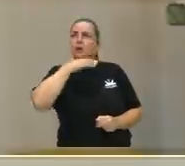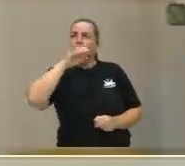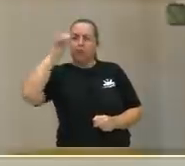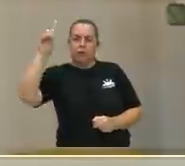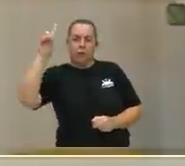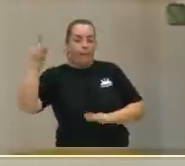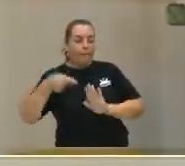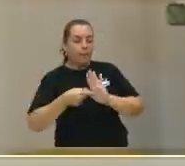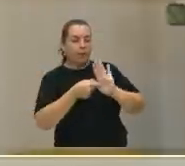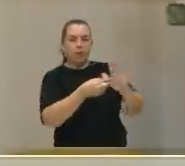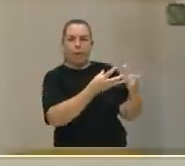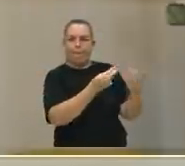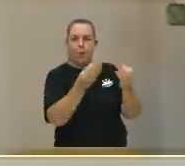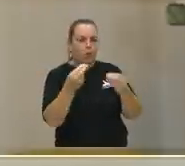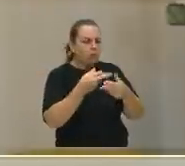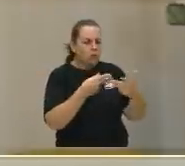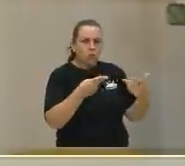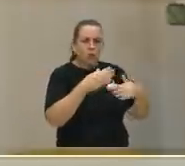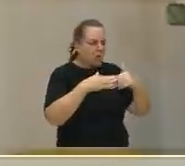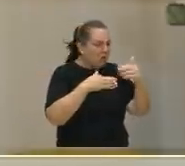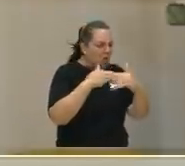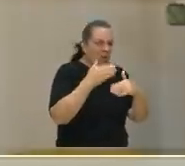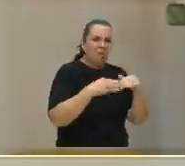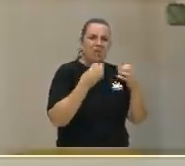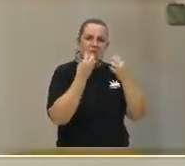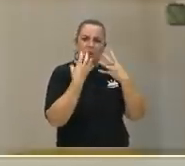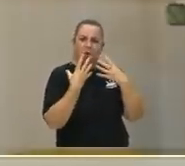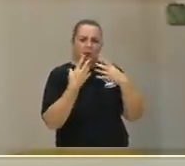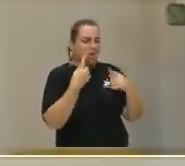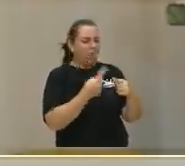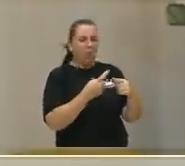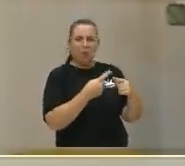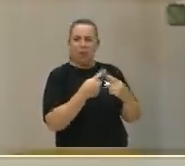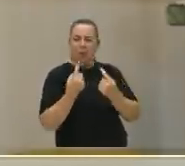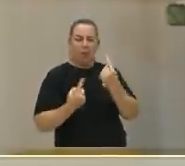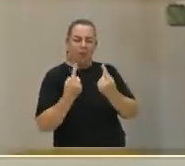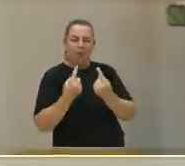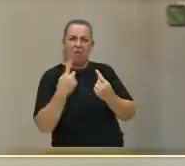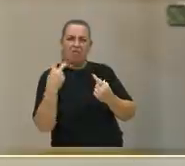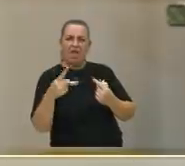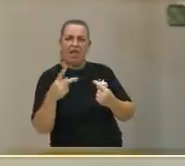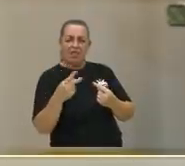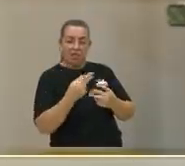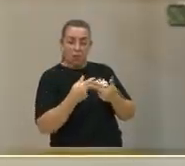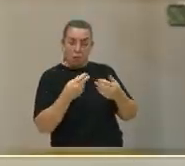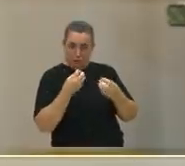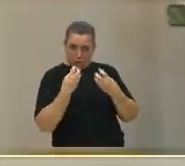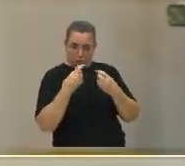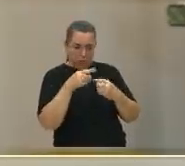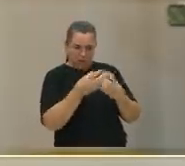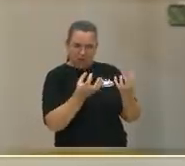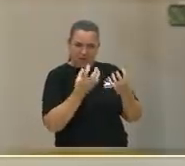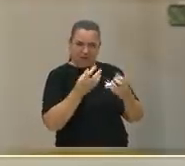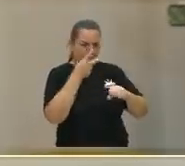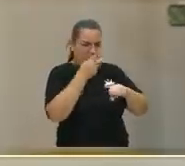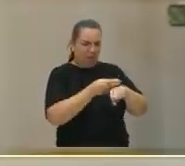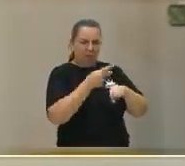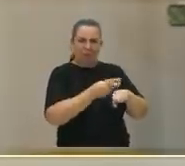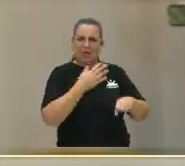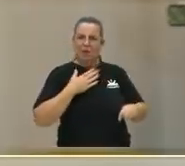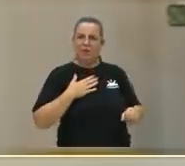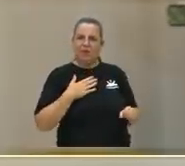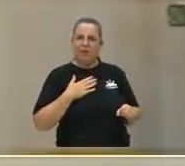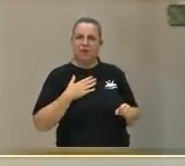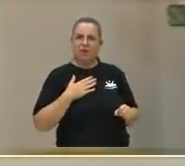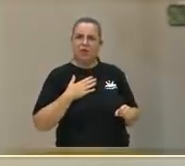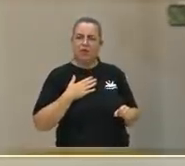coisas obras boas o corpo delas é que queria isso me apedrejar